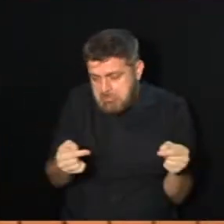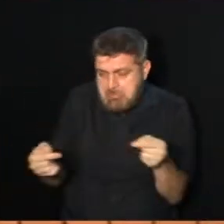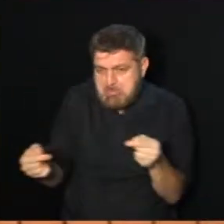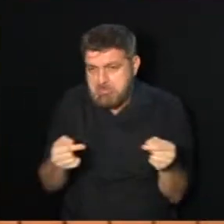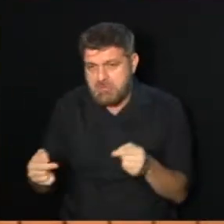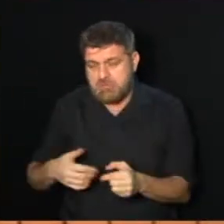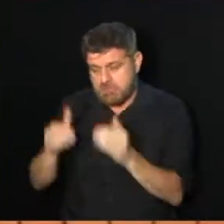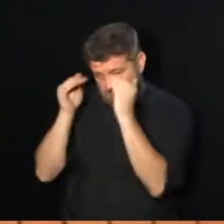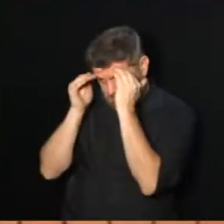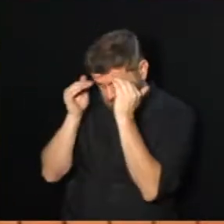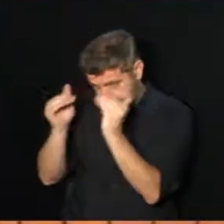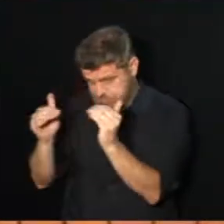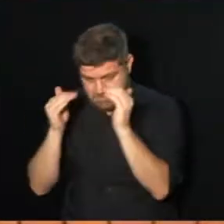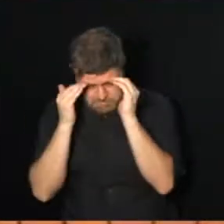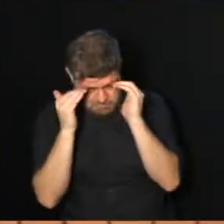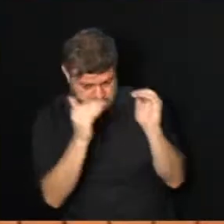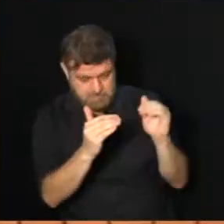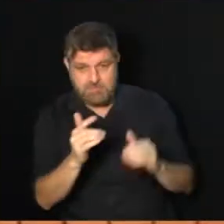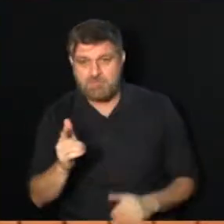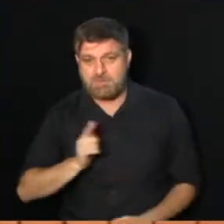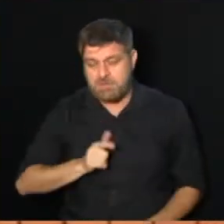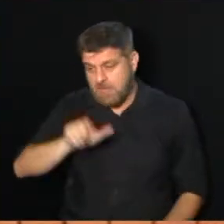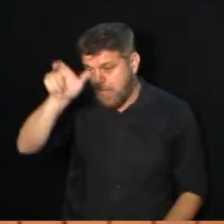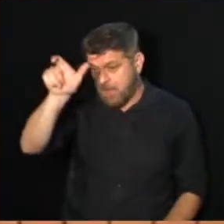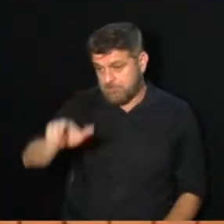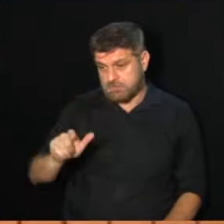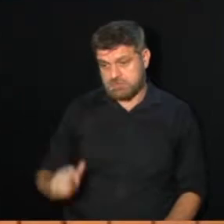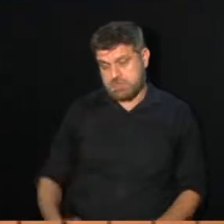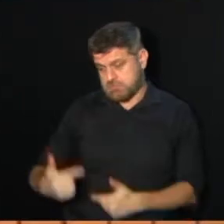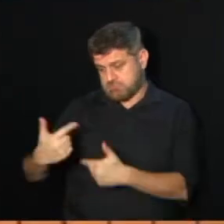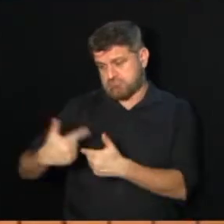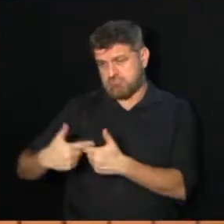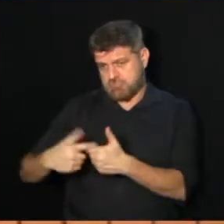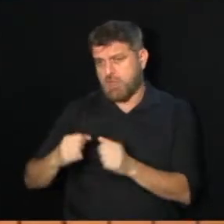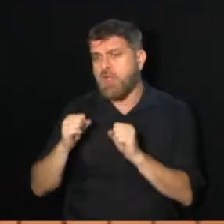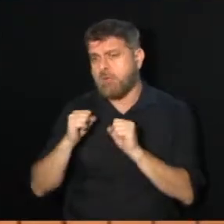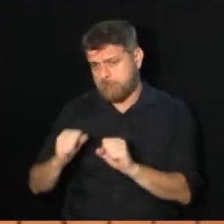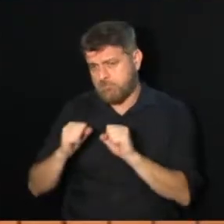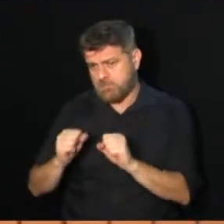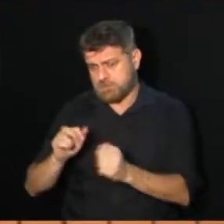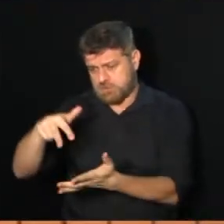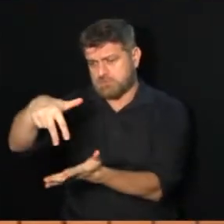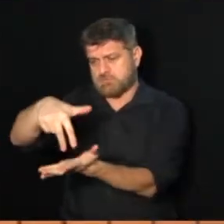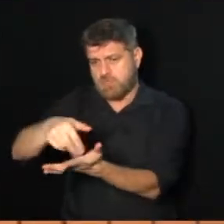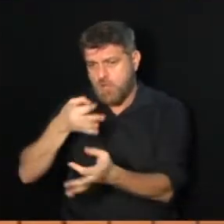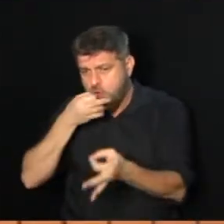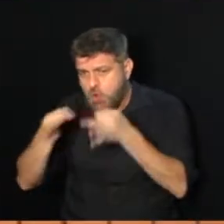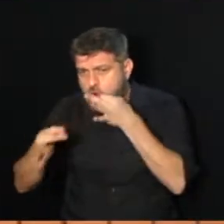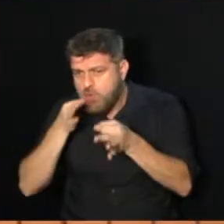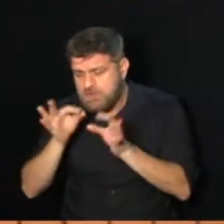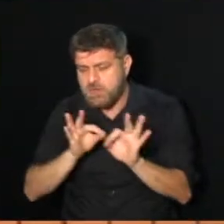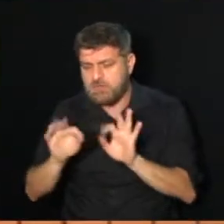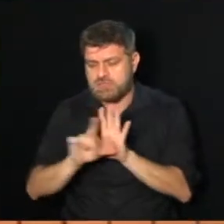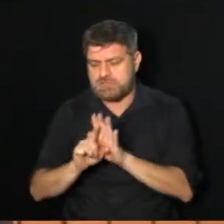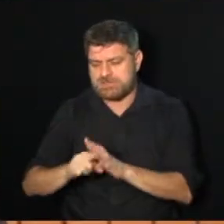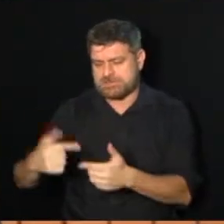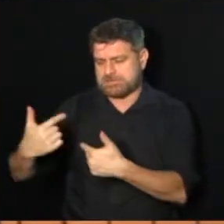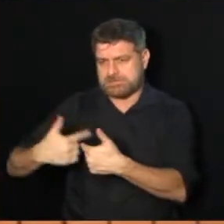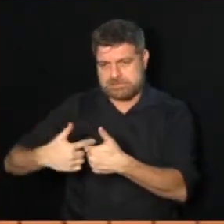respeitaria demais e gostaria até de ouvir um contraponto, alguém que permanecesse aqui, estivesse aqui com a gente, para criticar esse